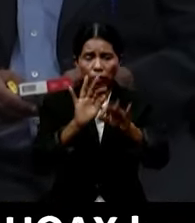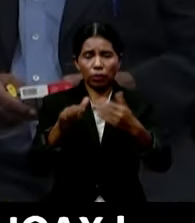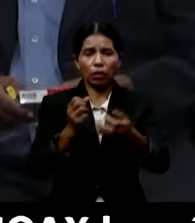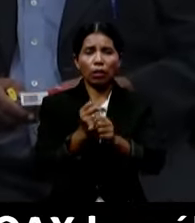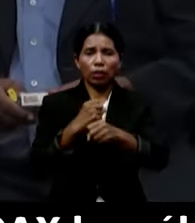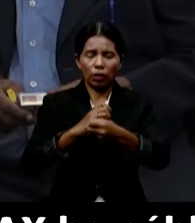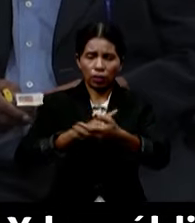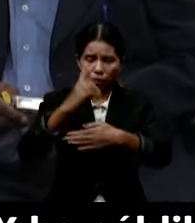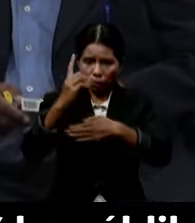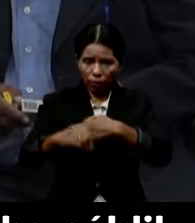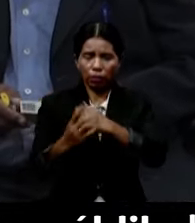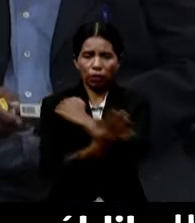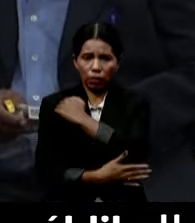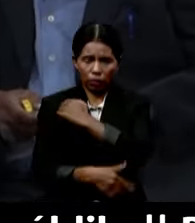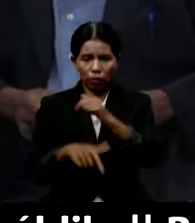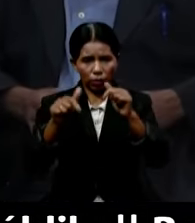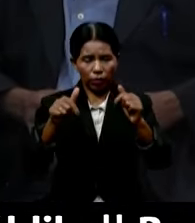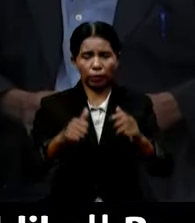desenvolvimento e a railaran.